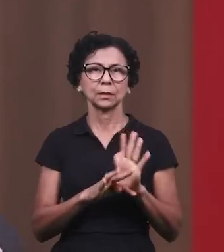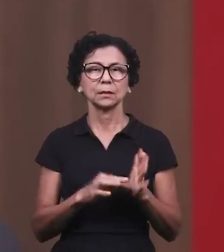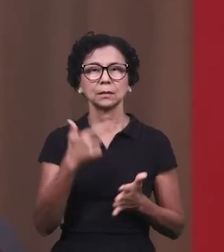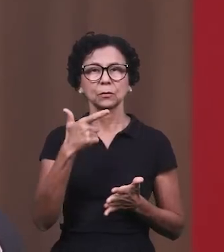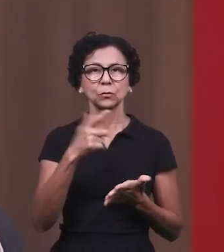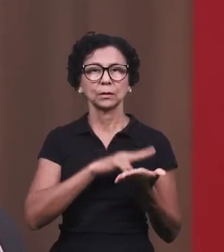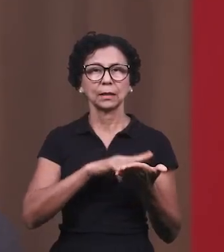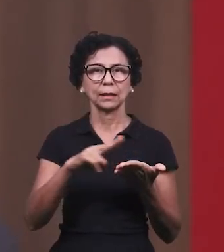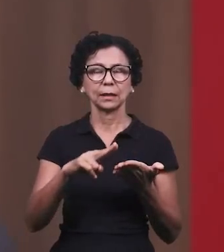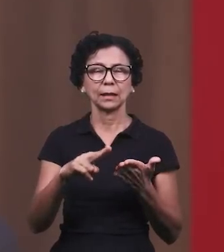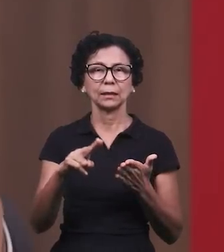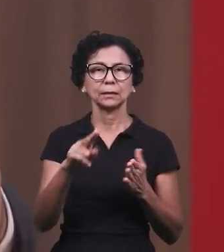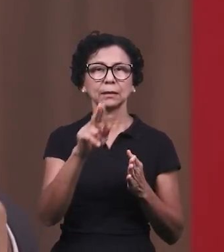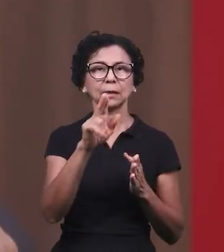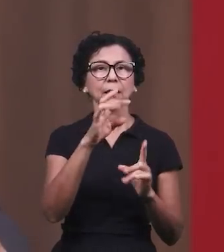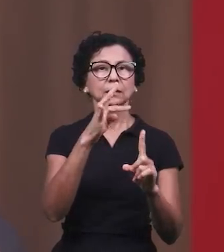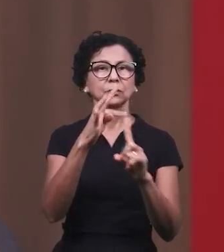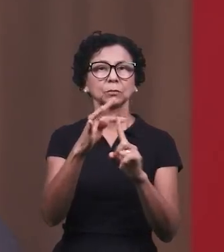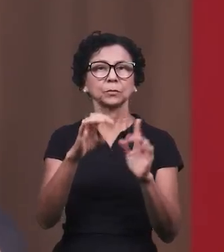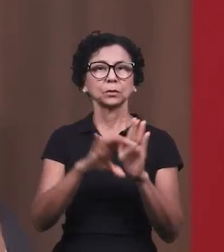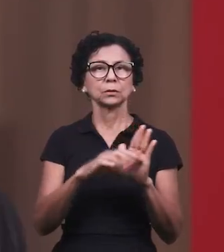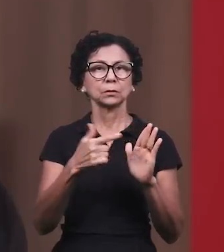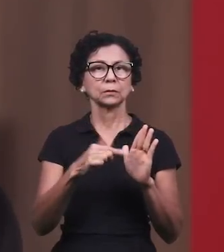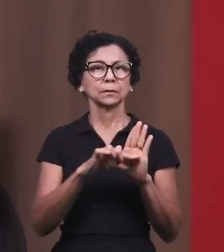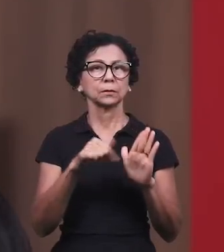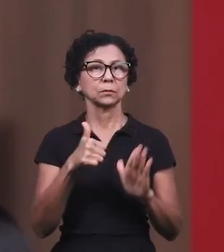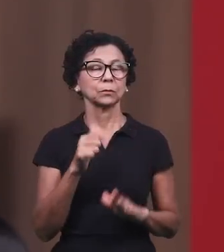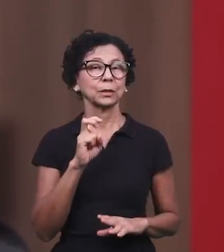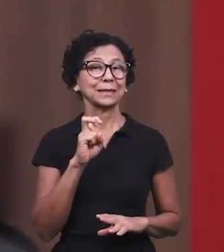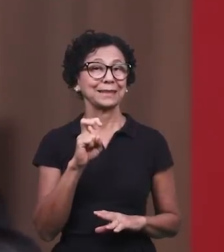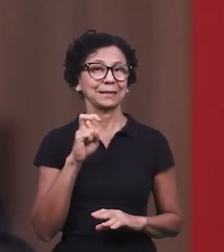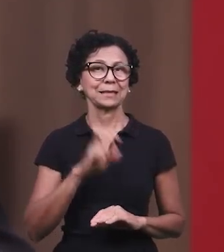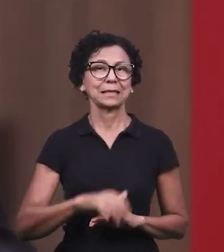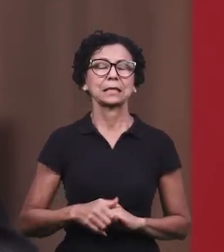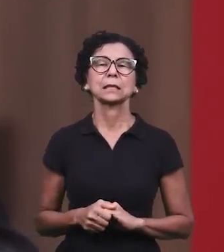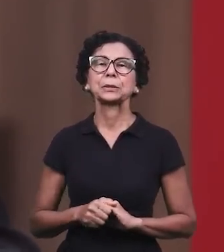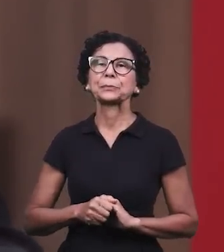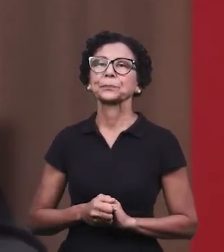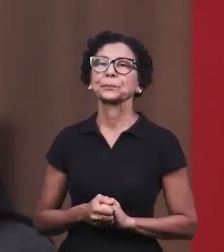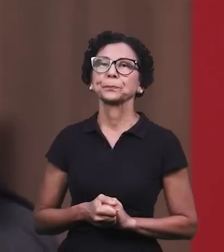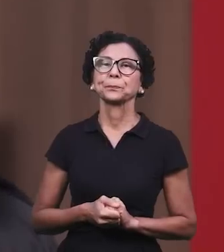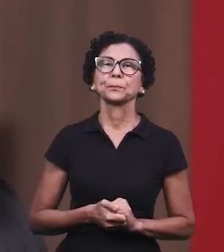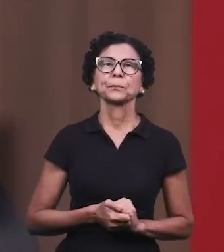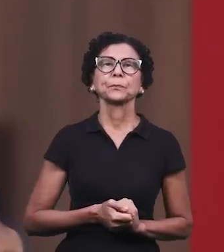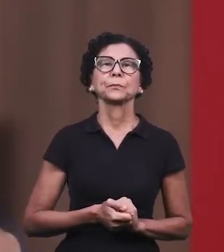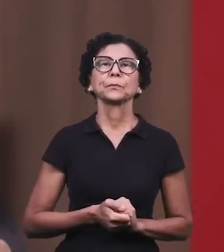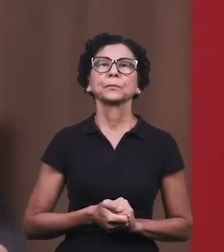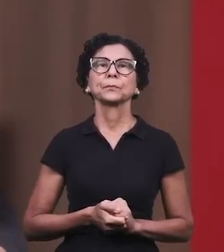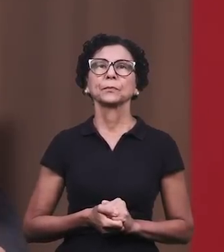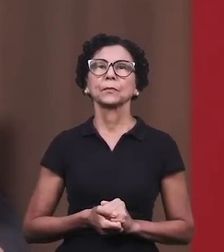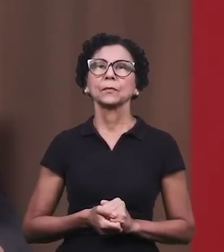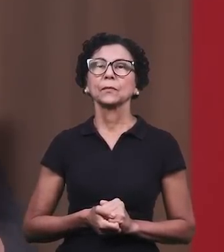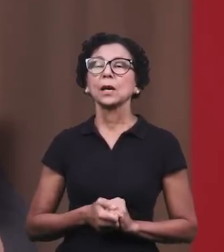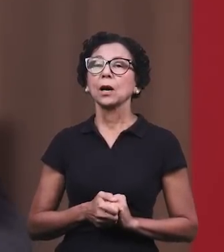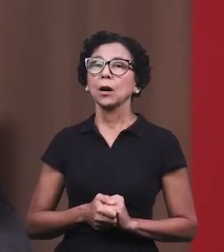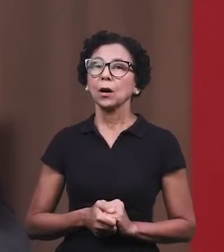segunda carta a Timóteo, no capítulo 2, no versículo 15, que diz expressamente assim: